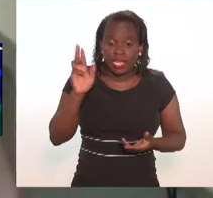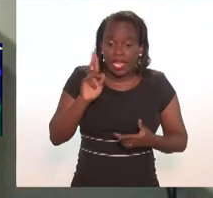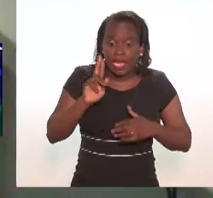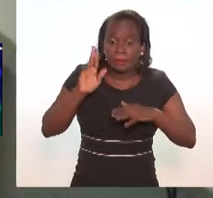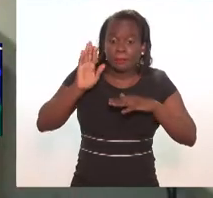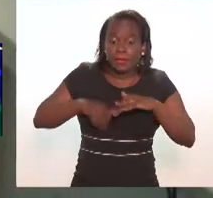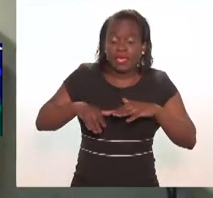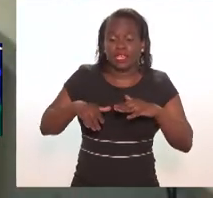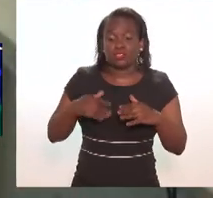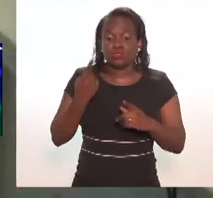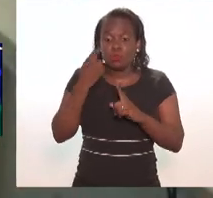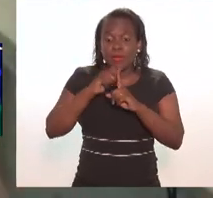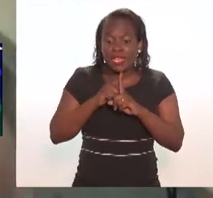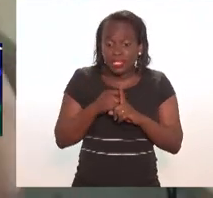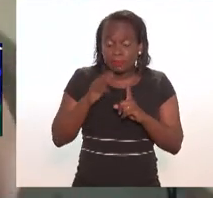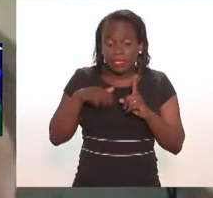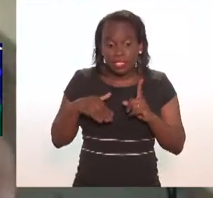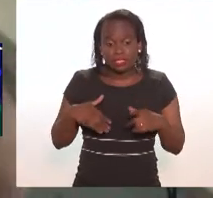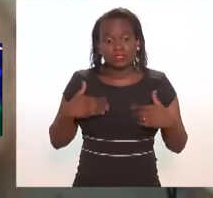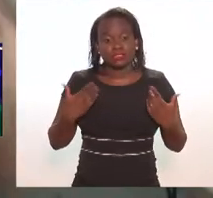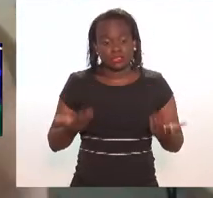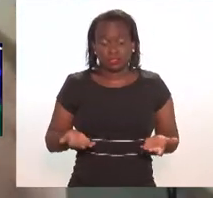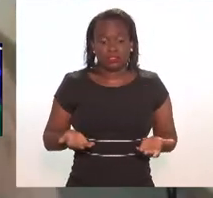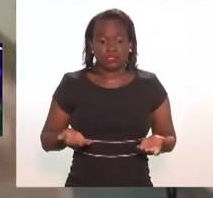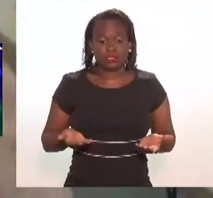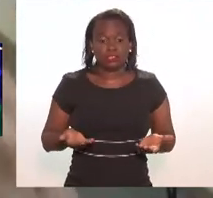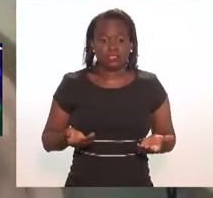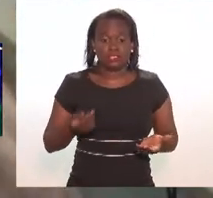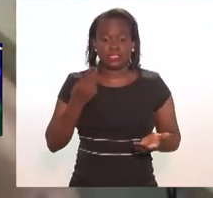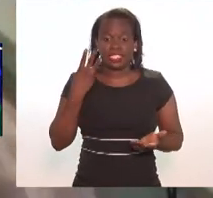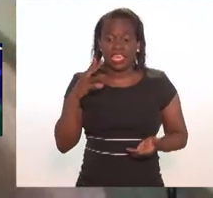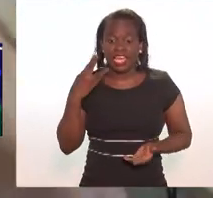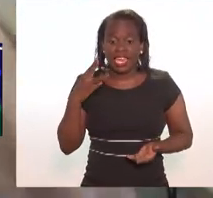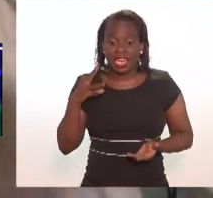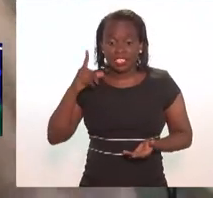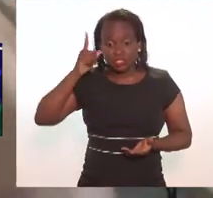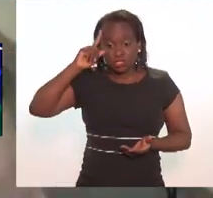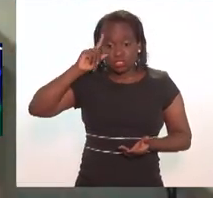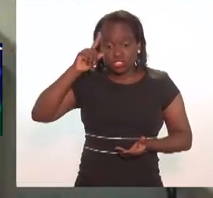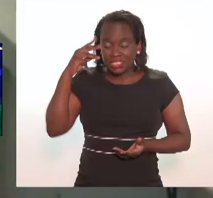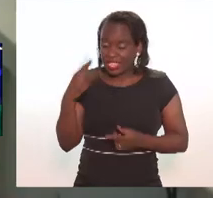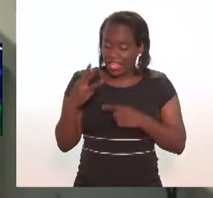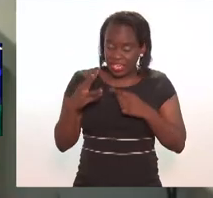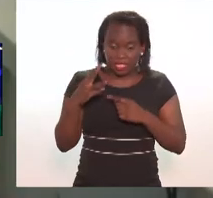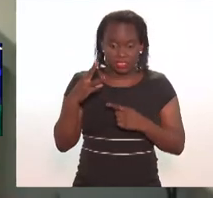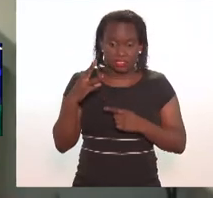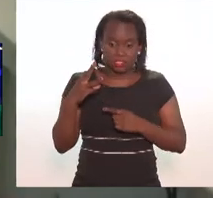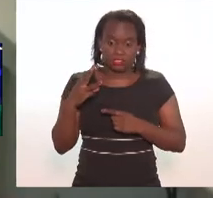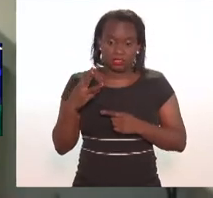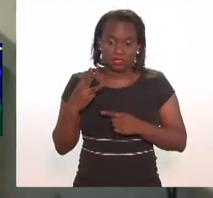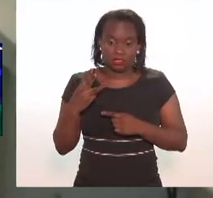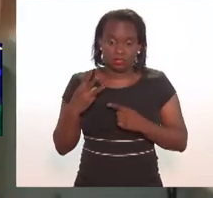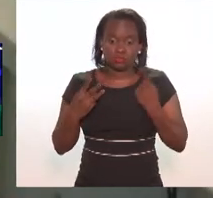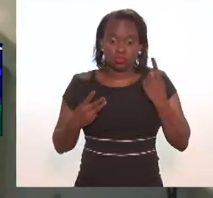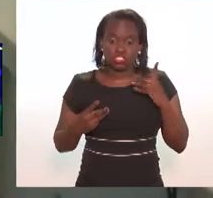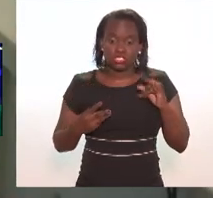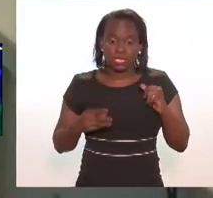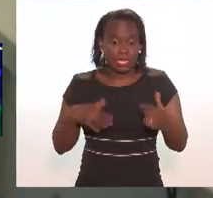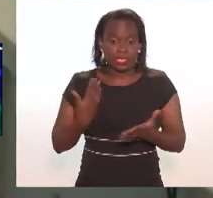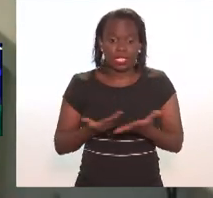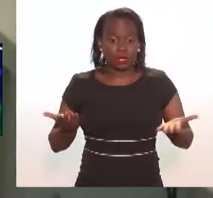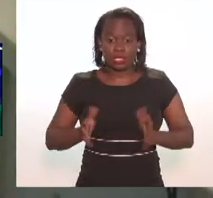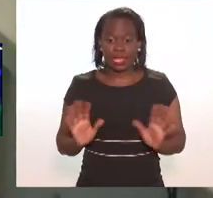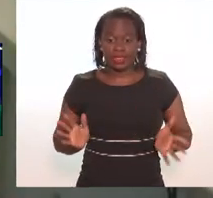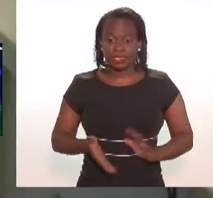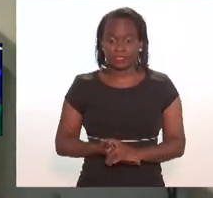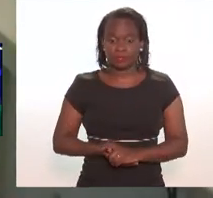178 por mês, isto é, R$ 3 por dia. E até agora,